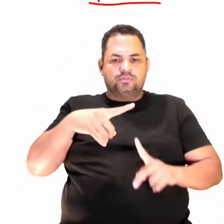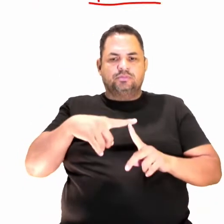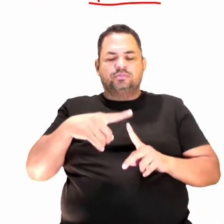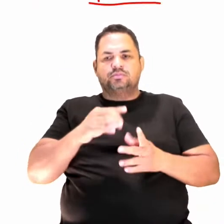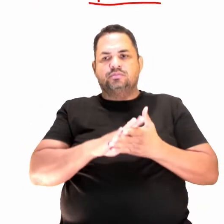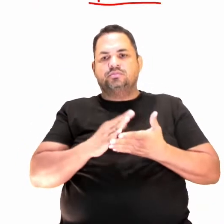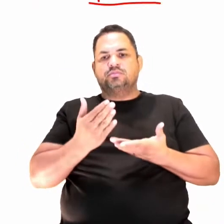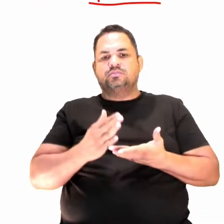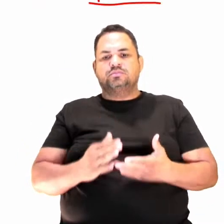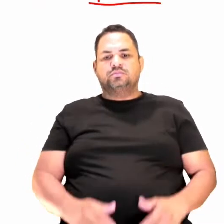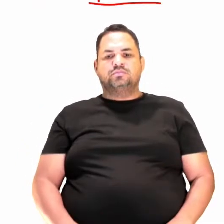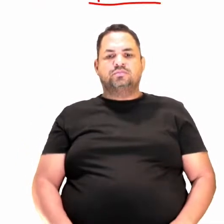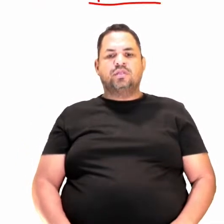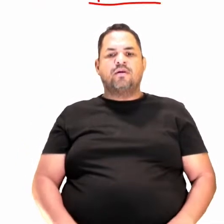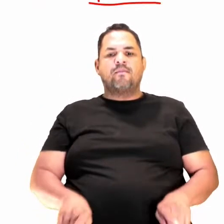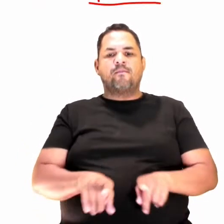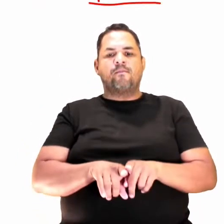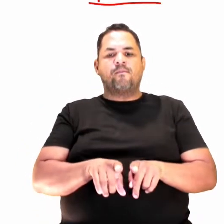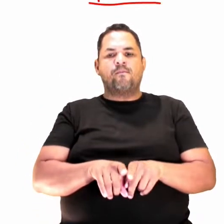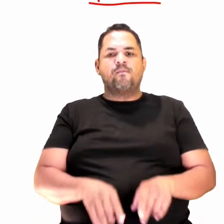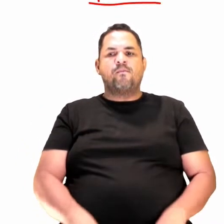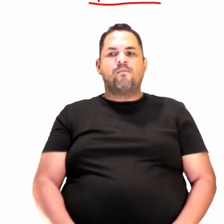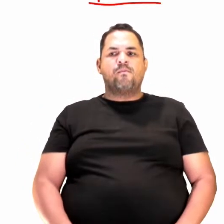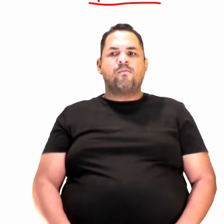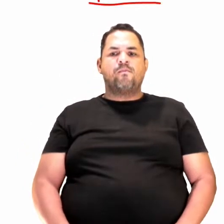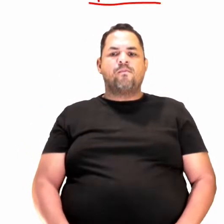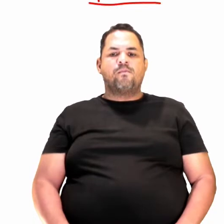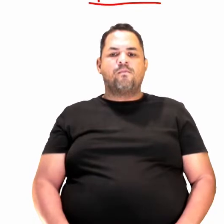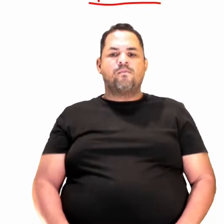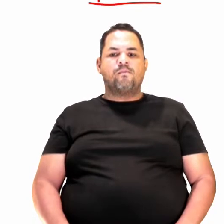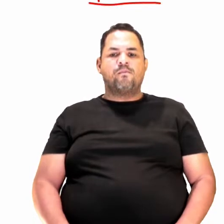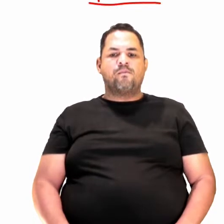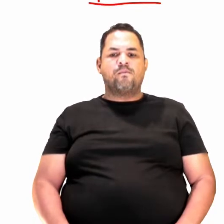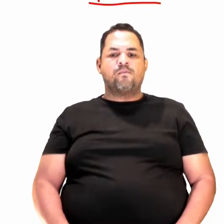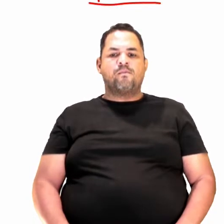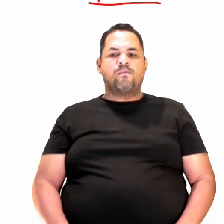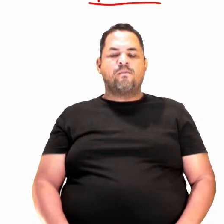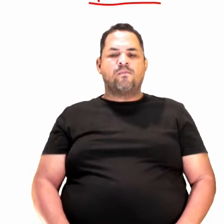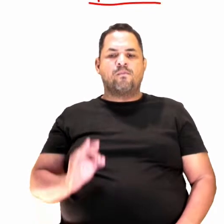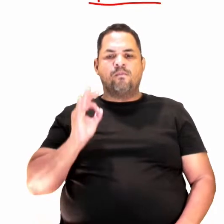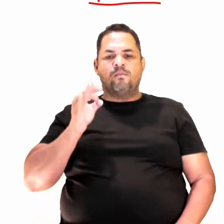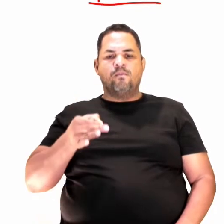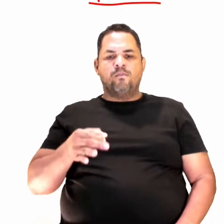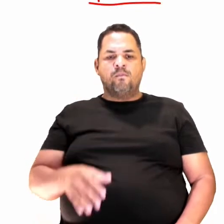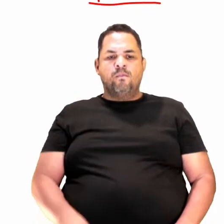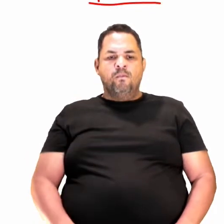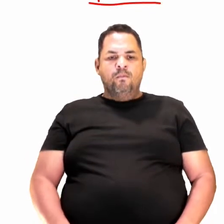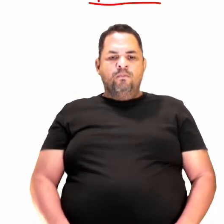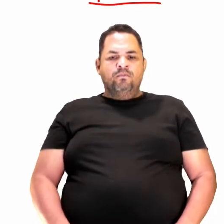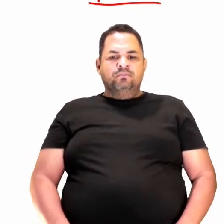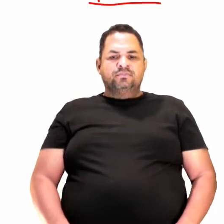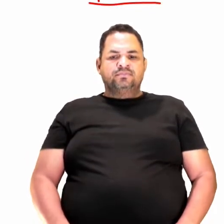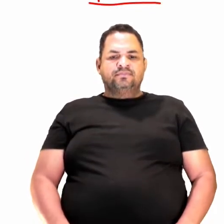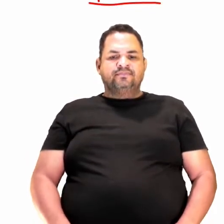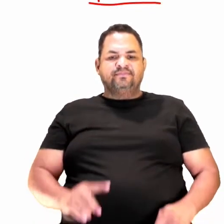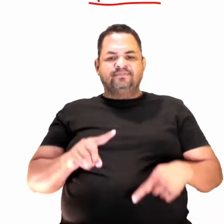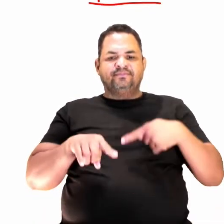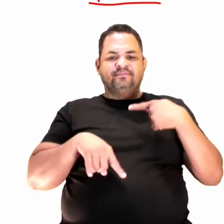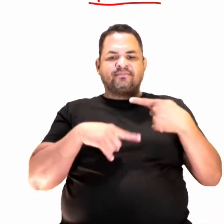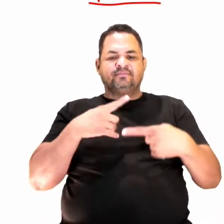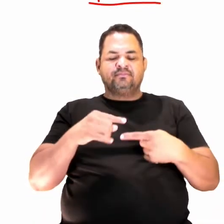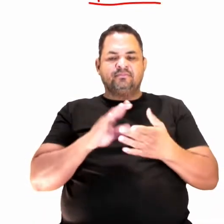pessoa do singular. Has é o único verbo que você vai usar com a terceira pessoa do singular em frases afirmativas. Então, olha